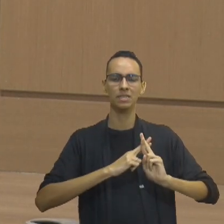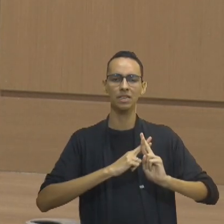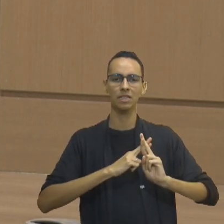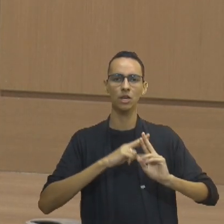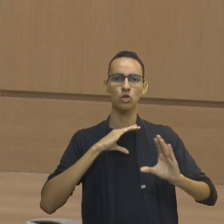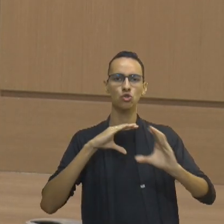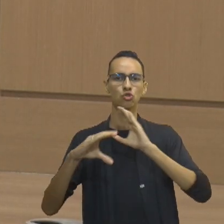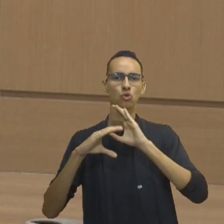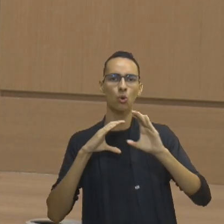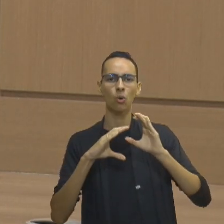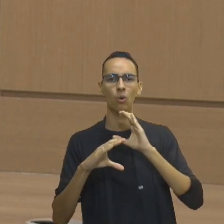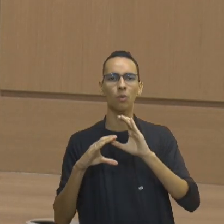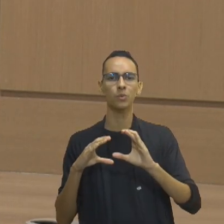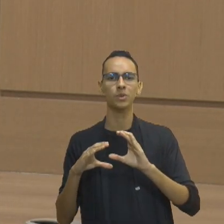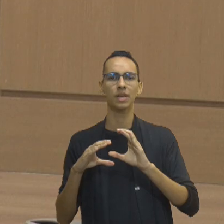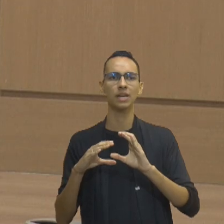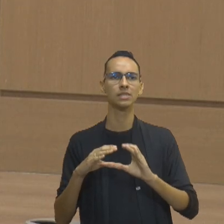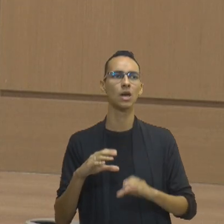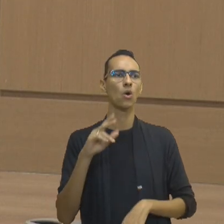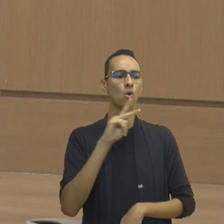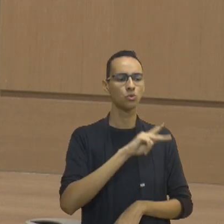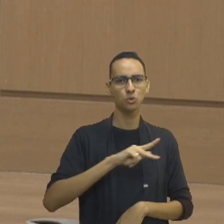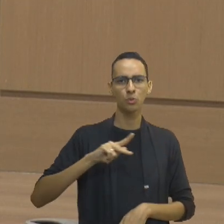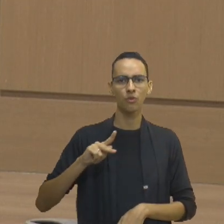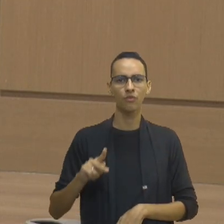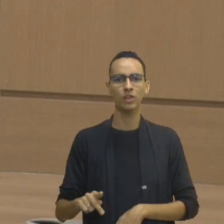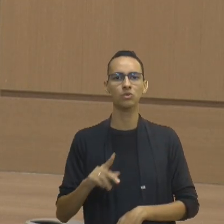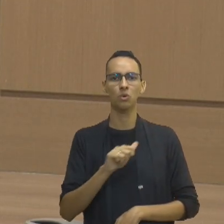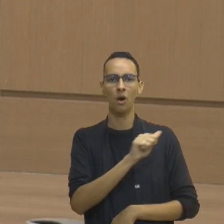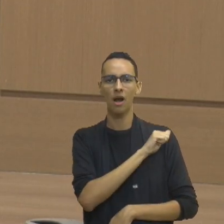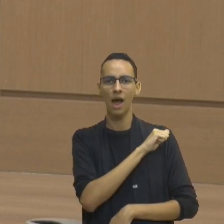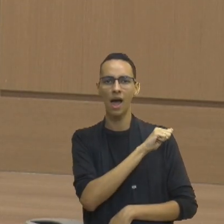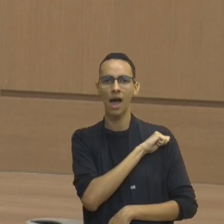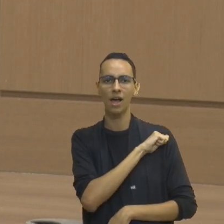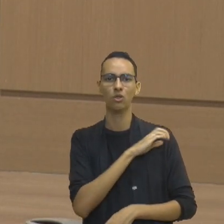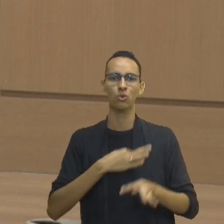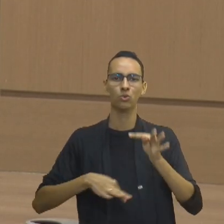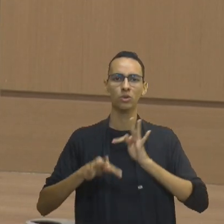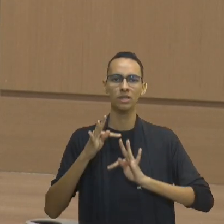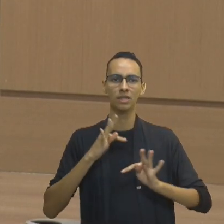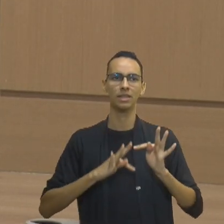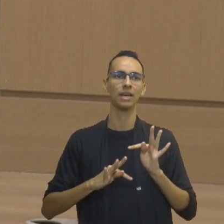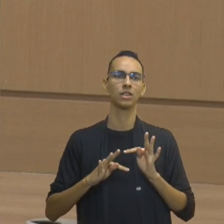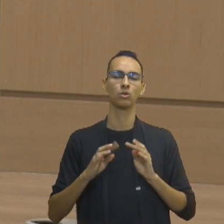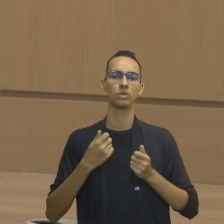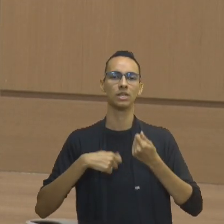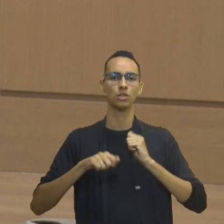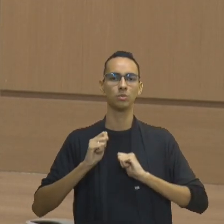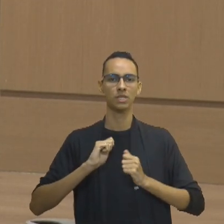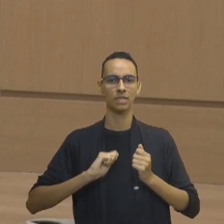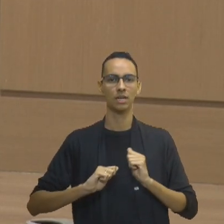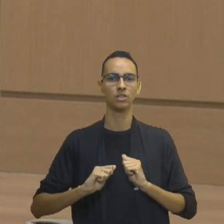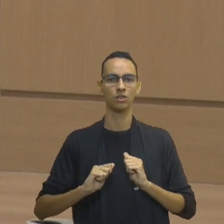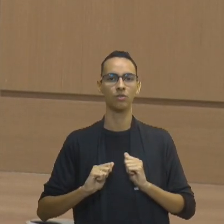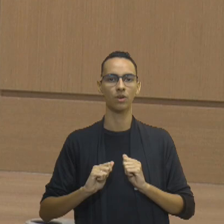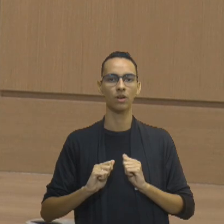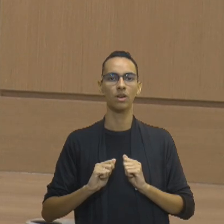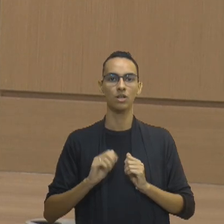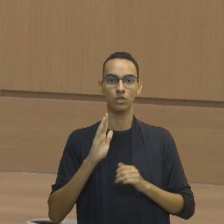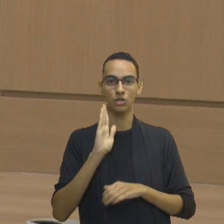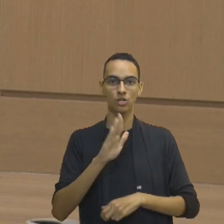representantes de docentes, discentes e técnicos e técnicas administrativos que